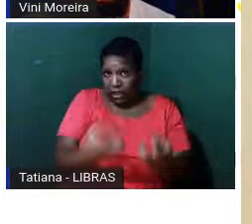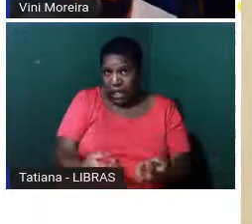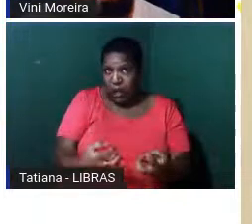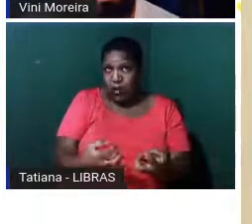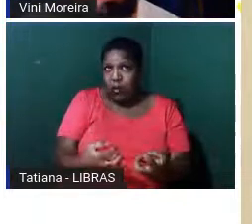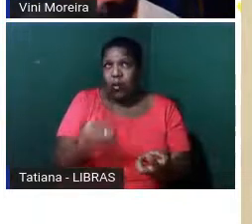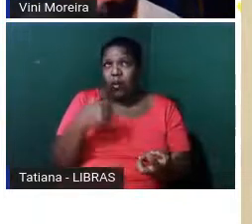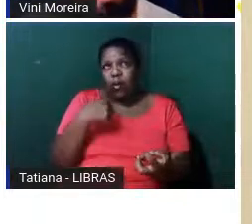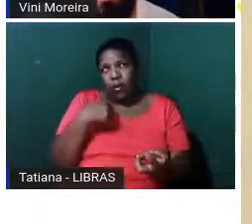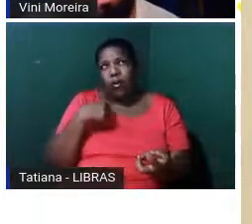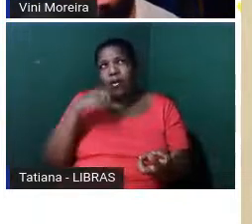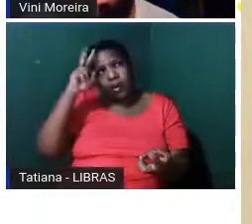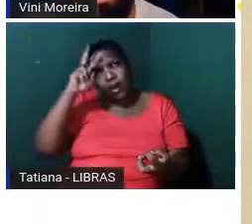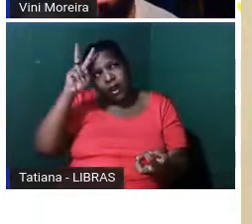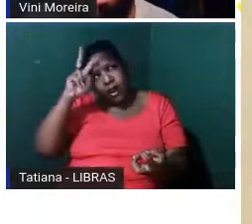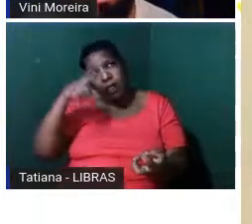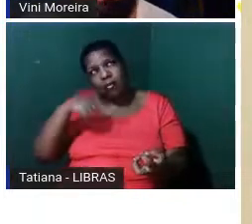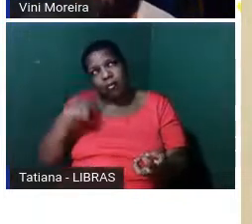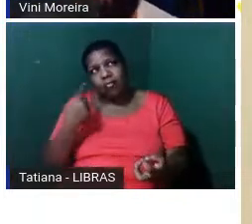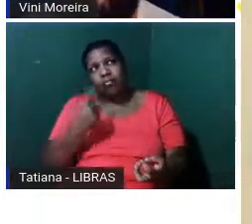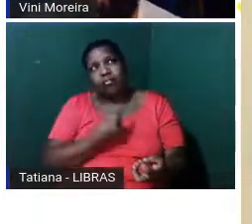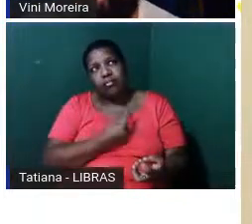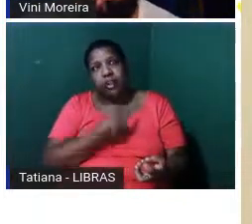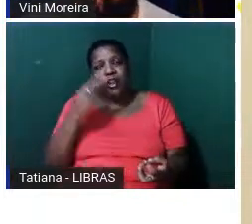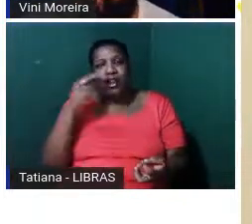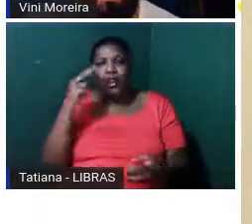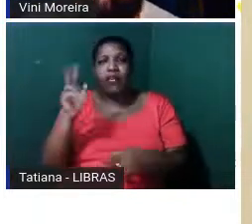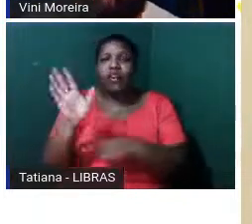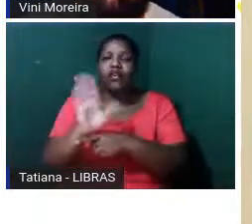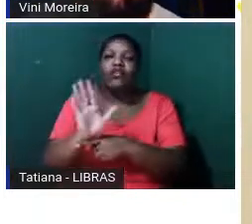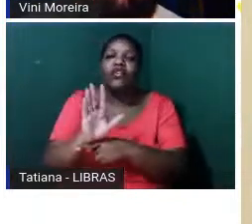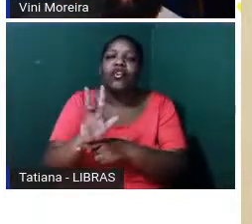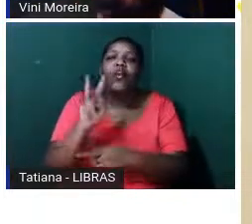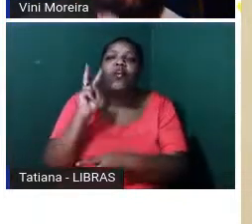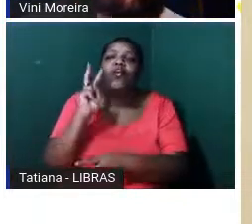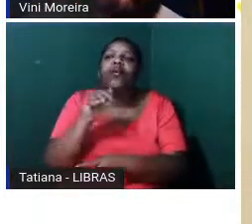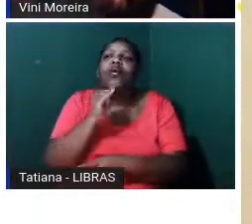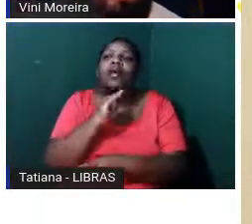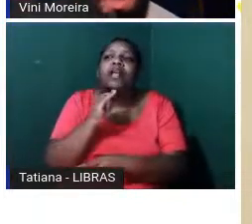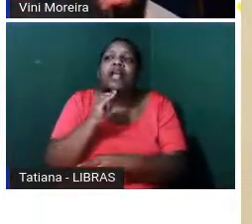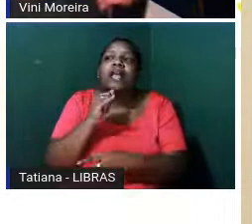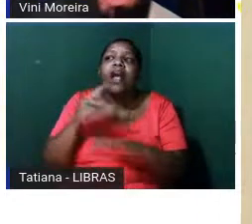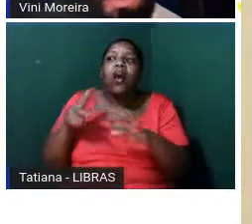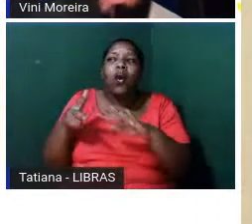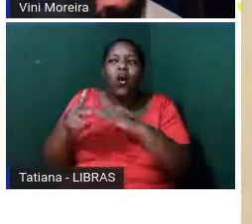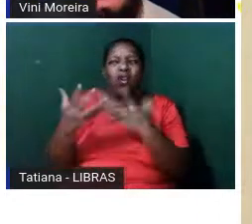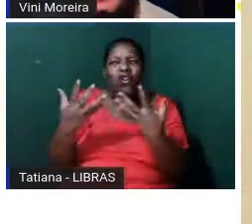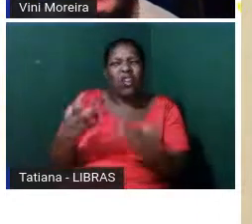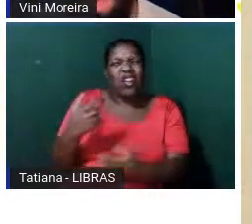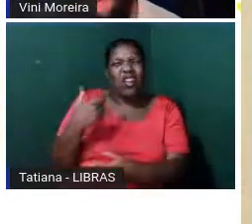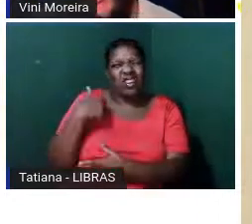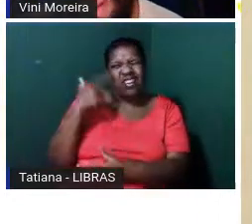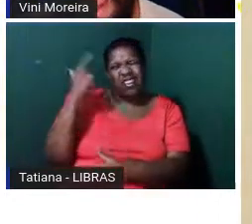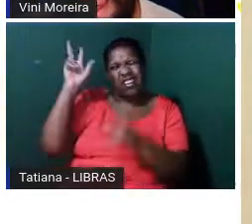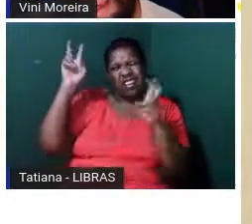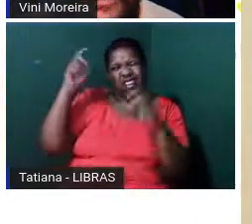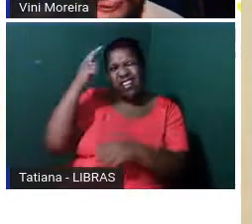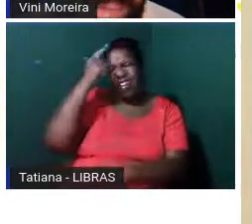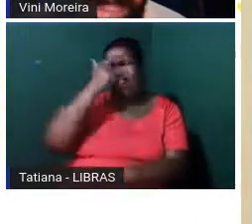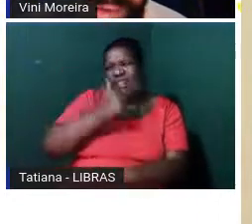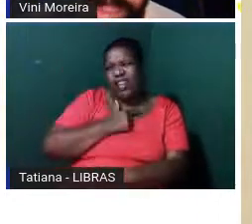me lembra a gente que a gente está assistindo algo um corte seco mais feio entre aspas